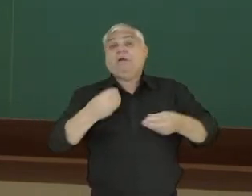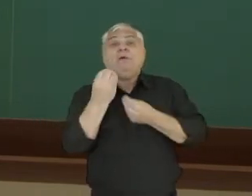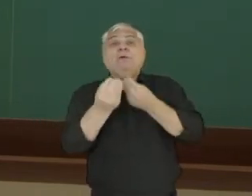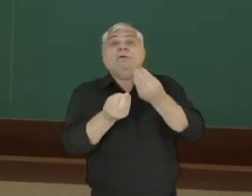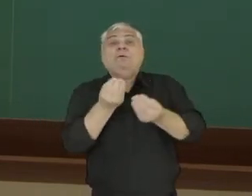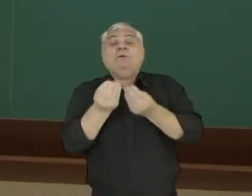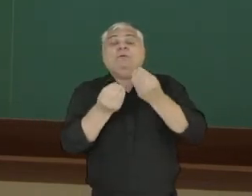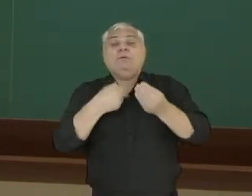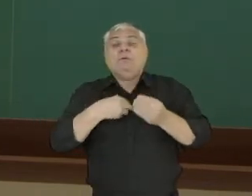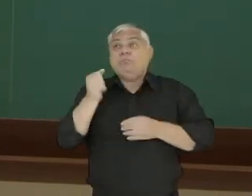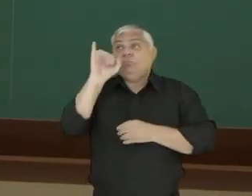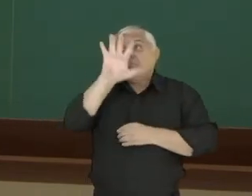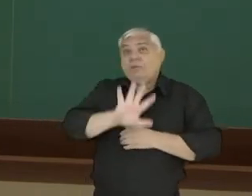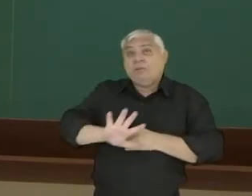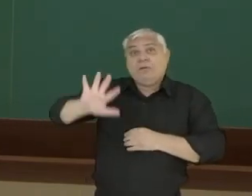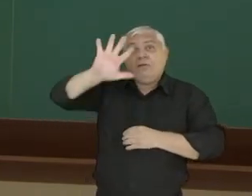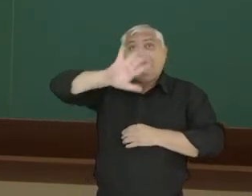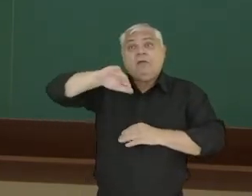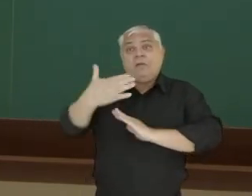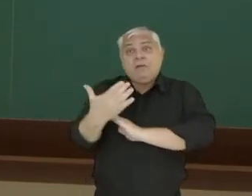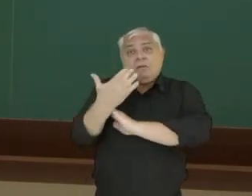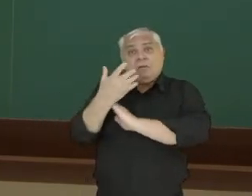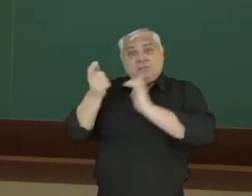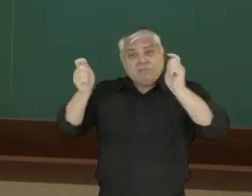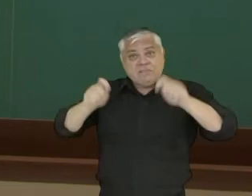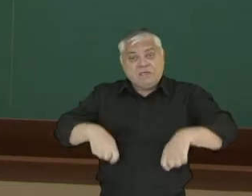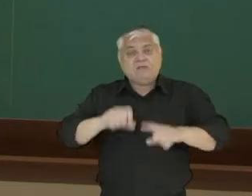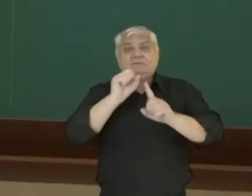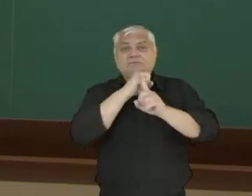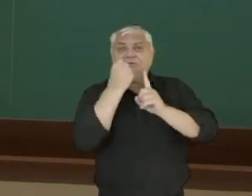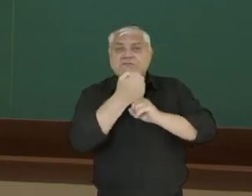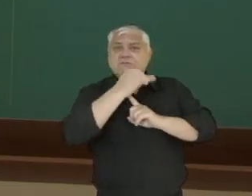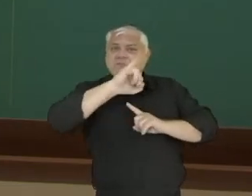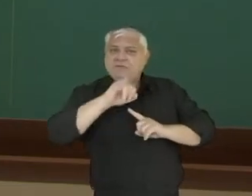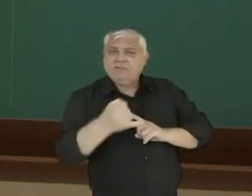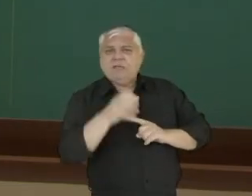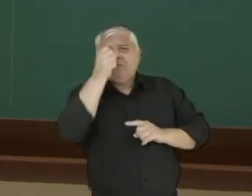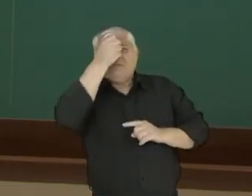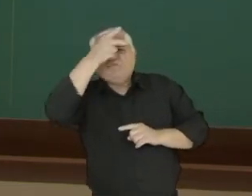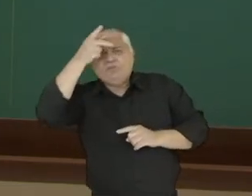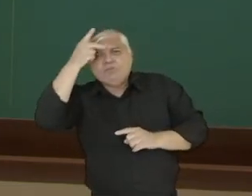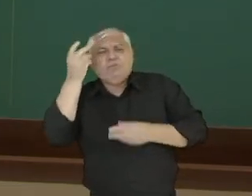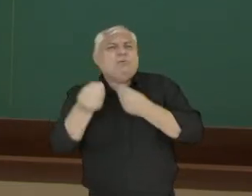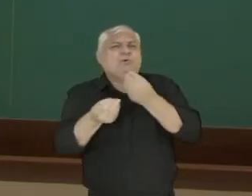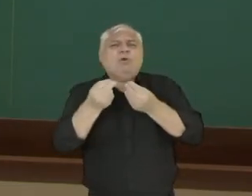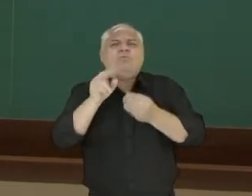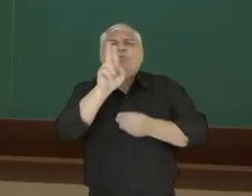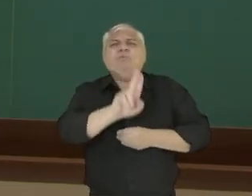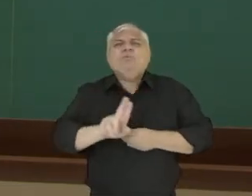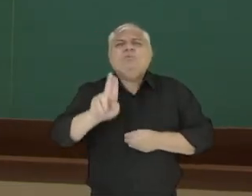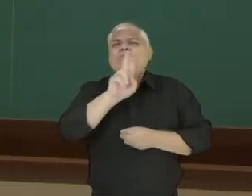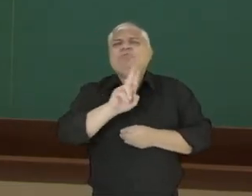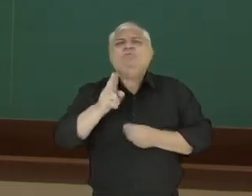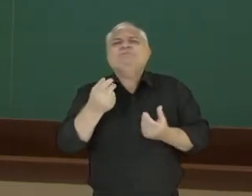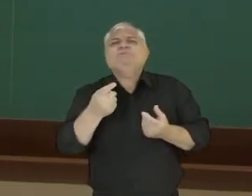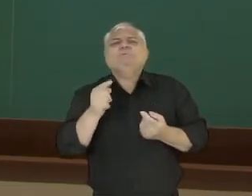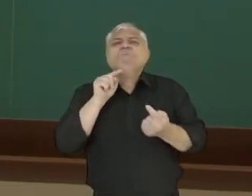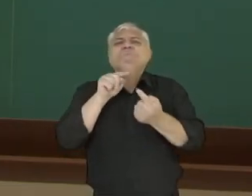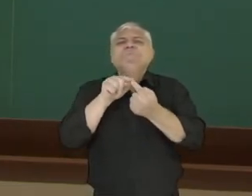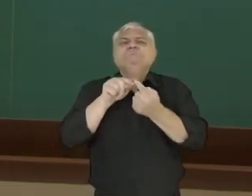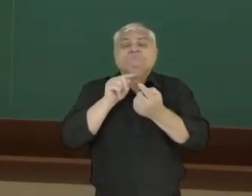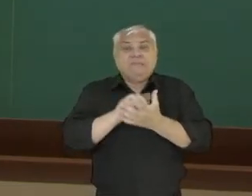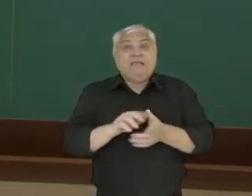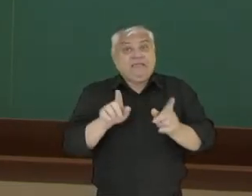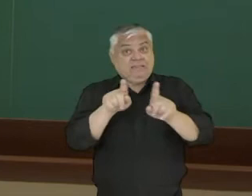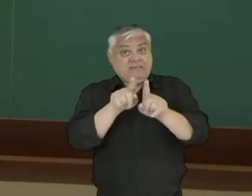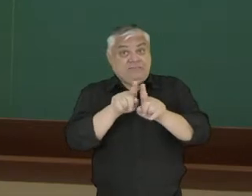essas imagens podem ser utilizadas pela sociedade, pelas prefeituras, enfim, qual é a utilização dessas imagens e ainda